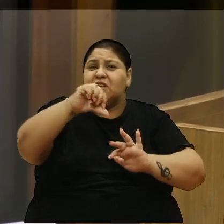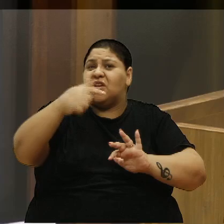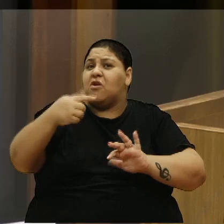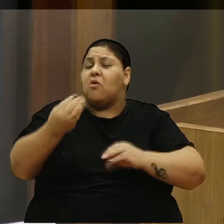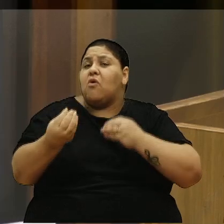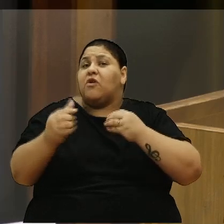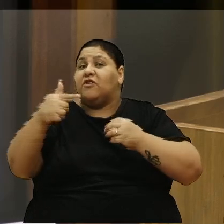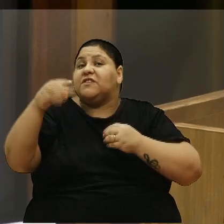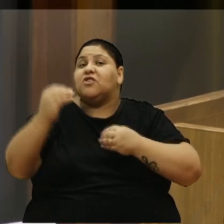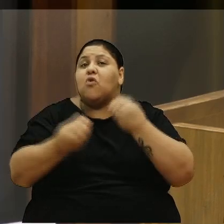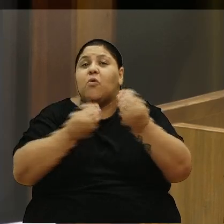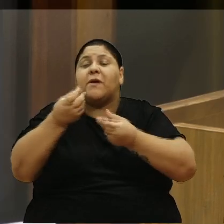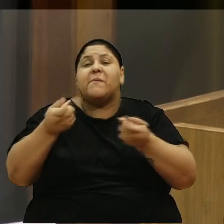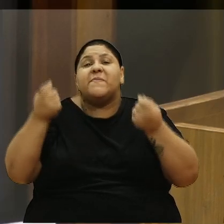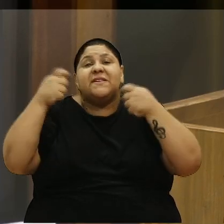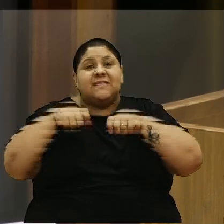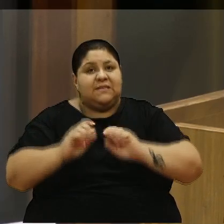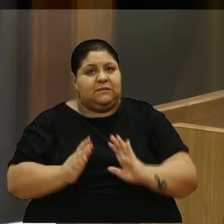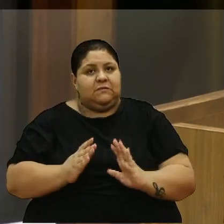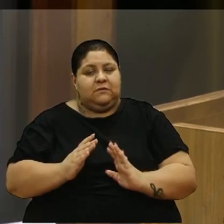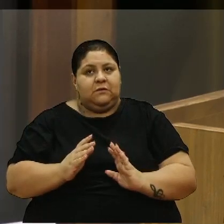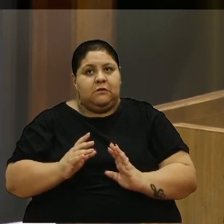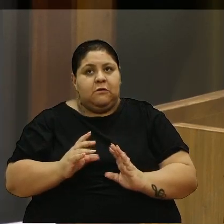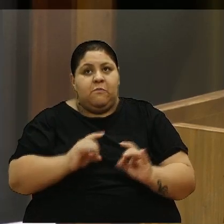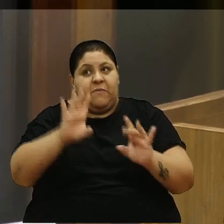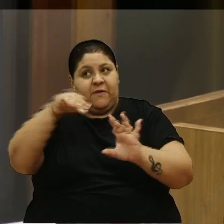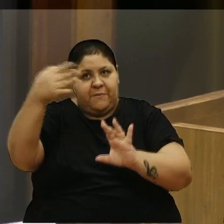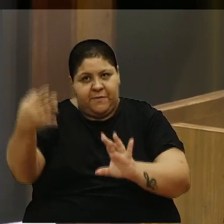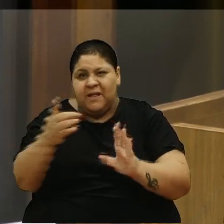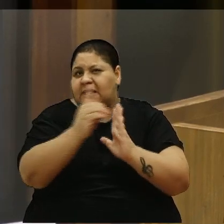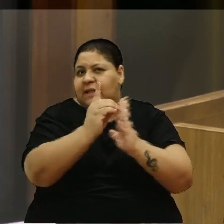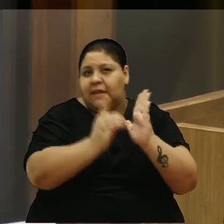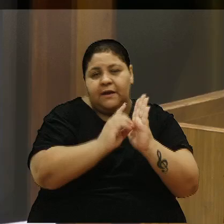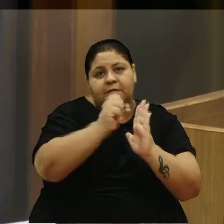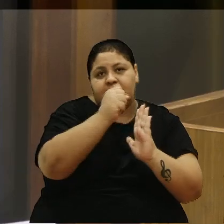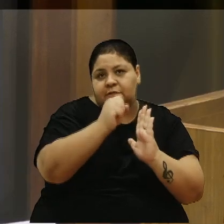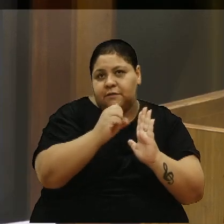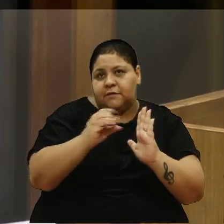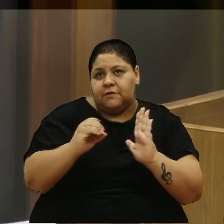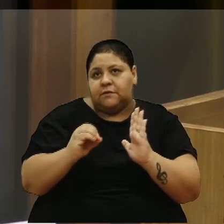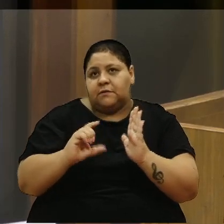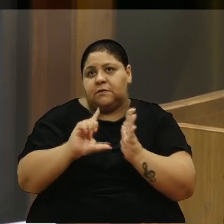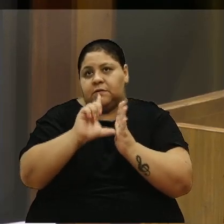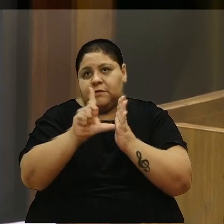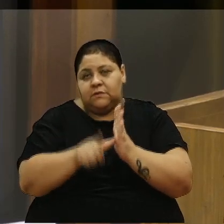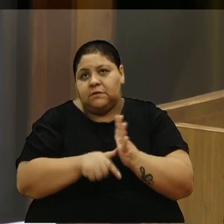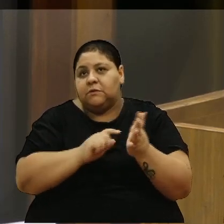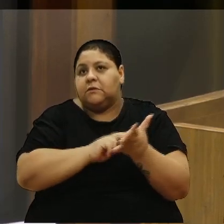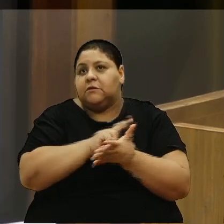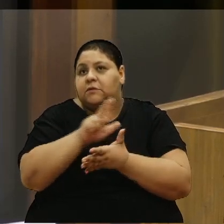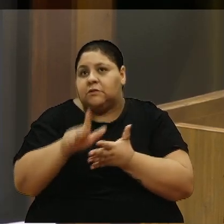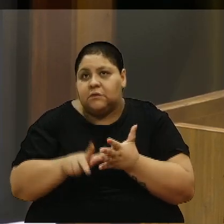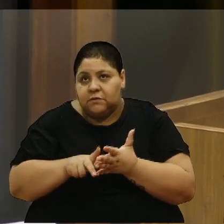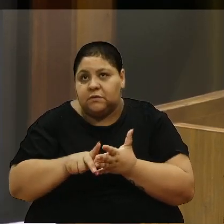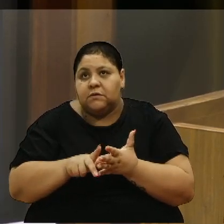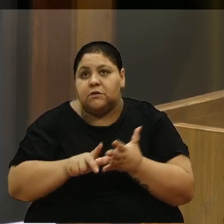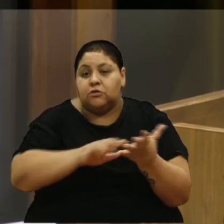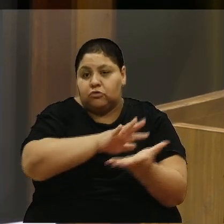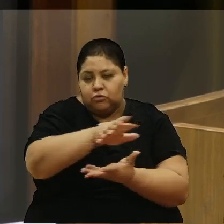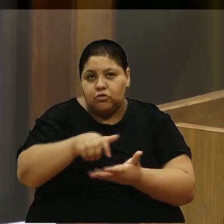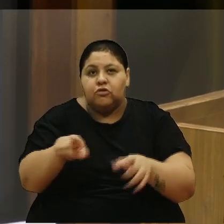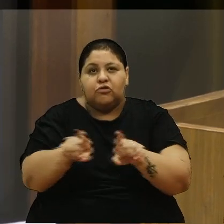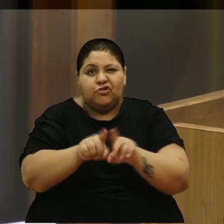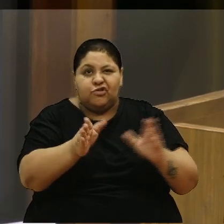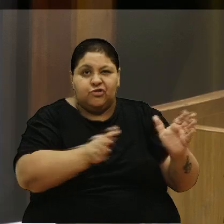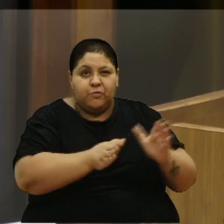preciso fazer para chegar nesse movimento. Na década de 80, depois de diversas incursões no mundo todo também, num